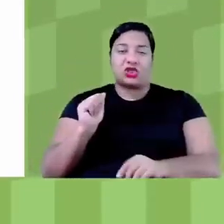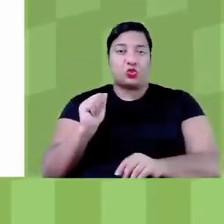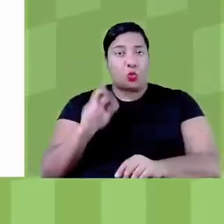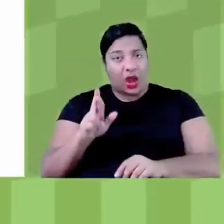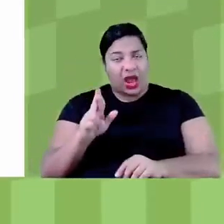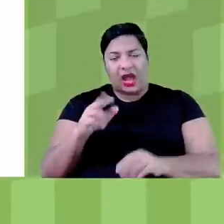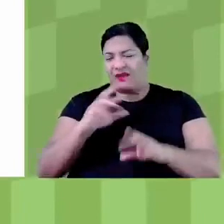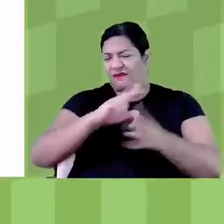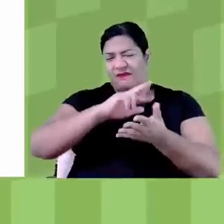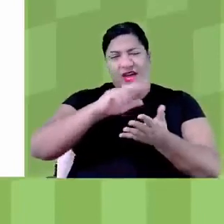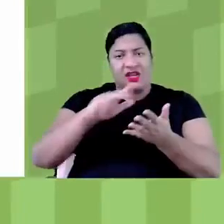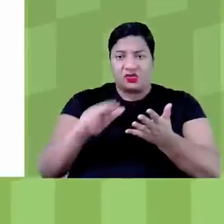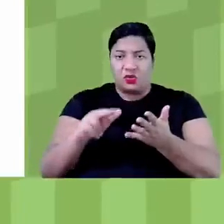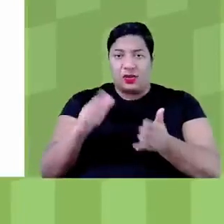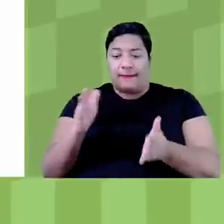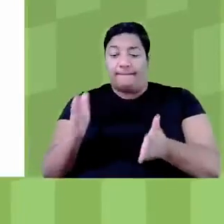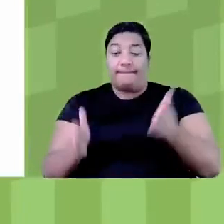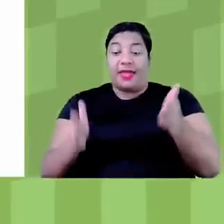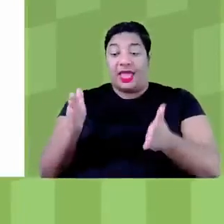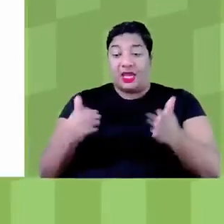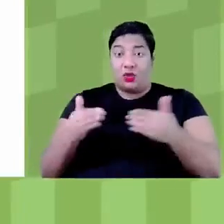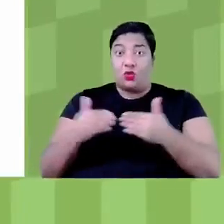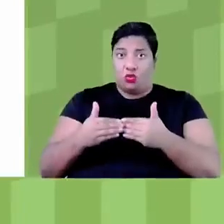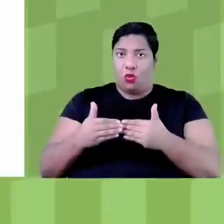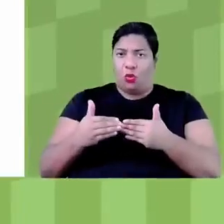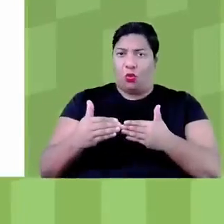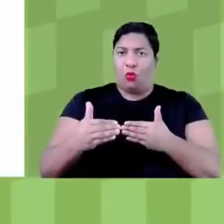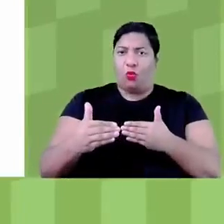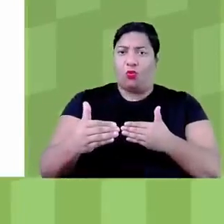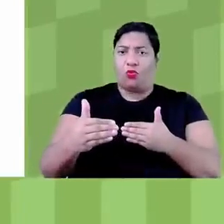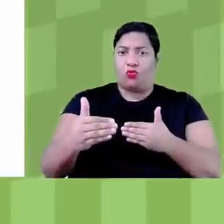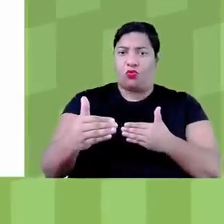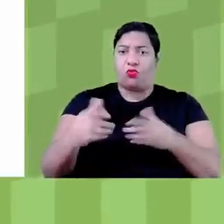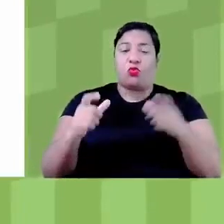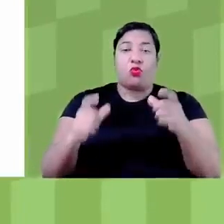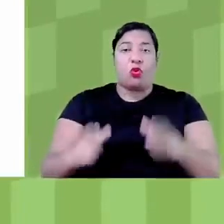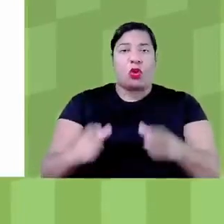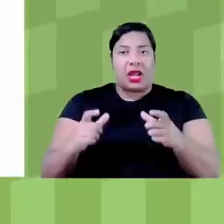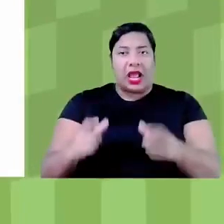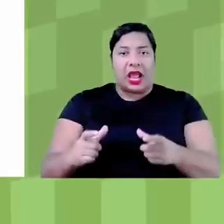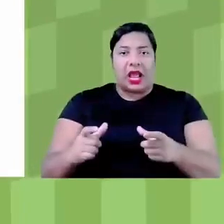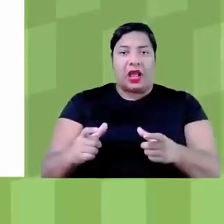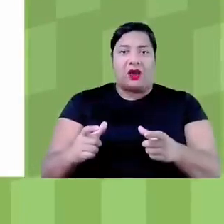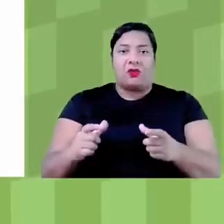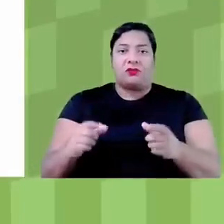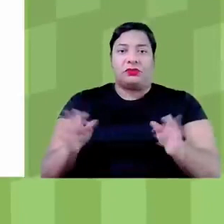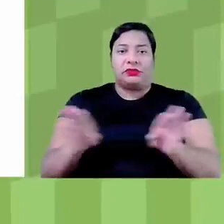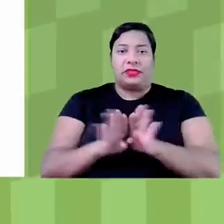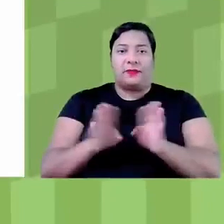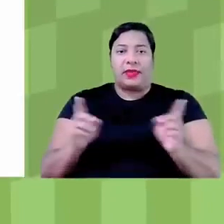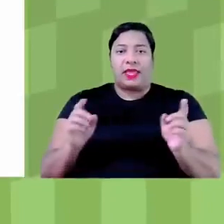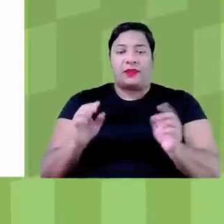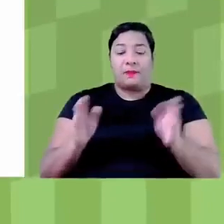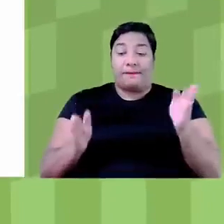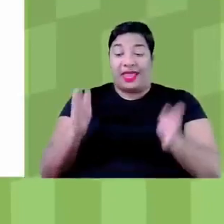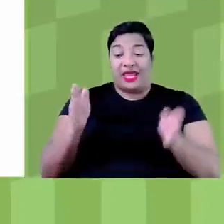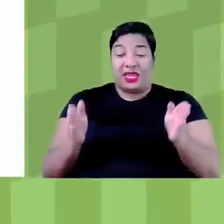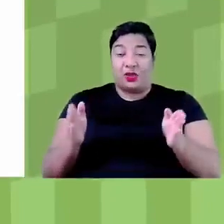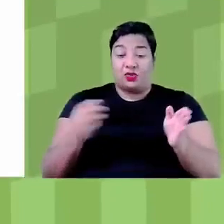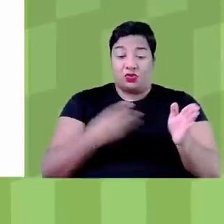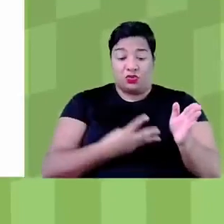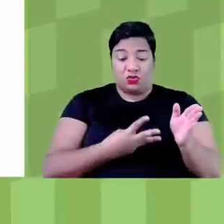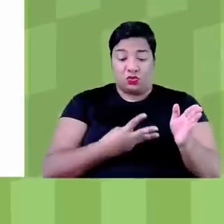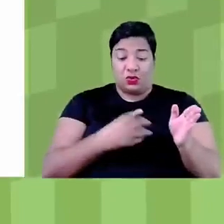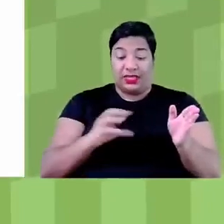período suficientemente longo de uma localidade, num período mínimo de 30 anos. Então, a unidade para